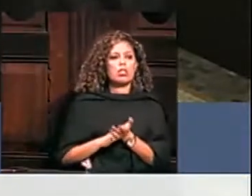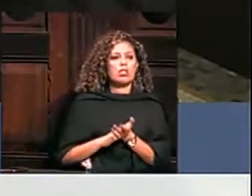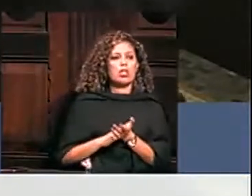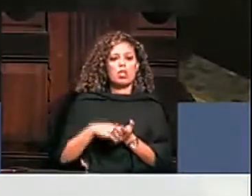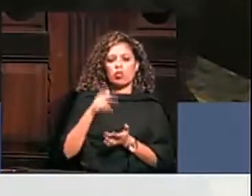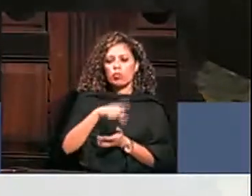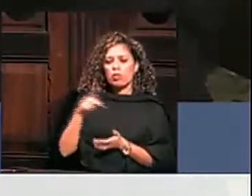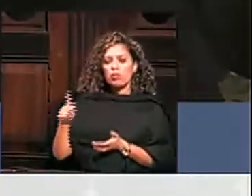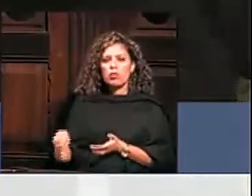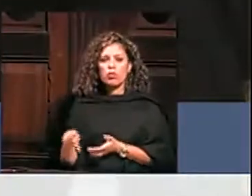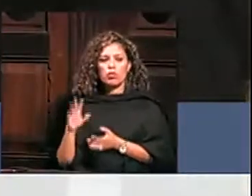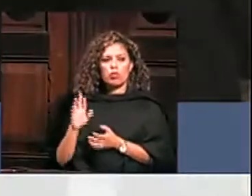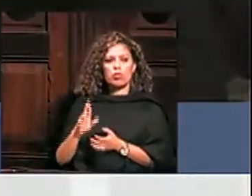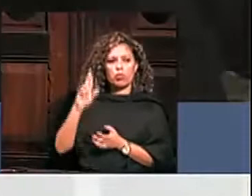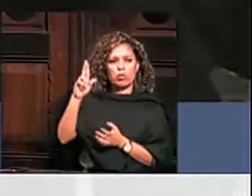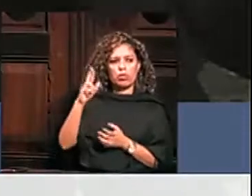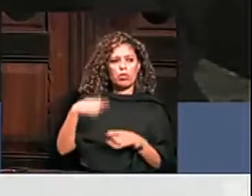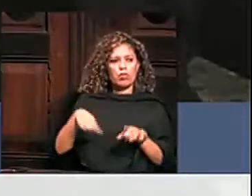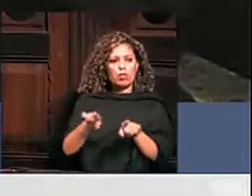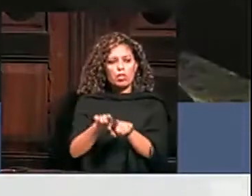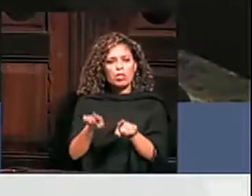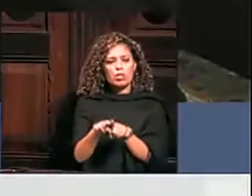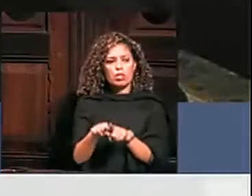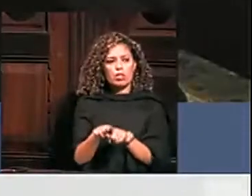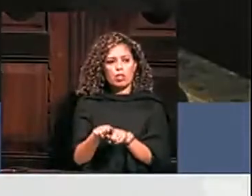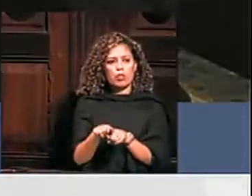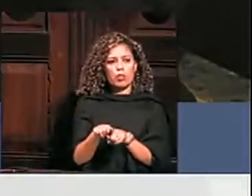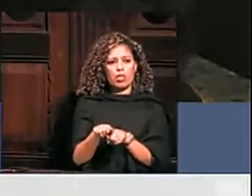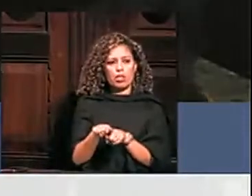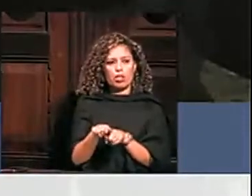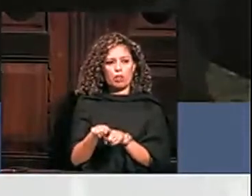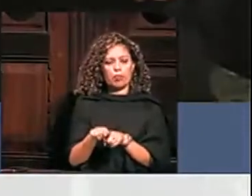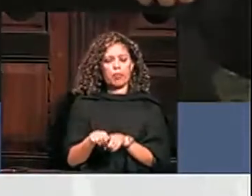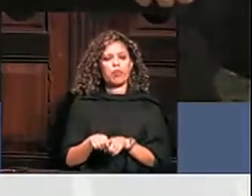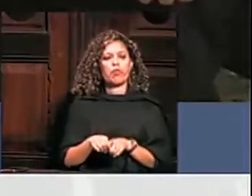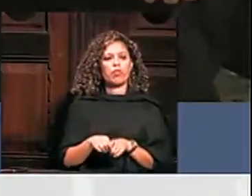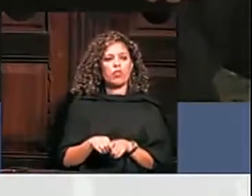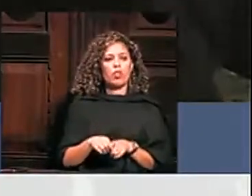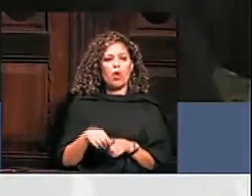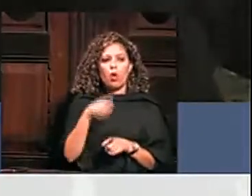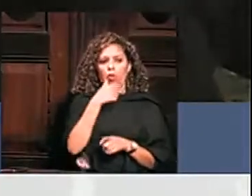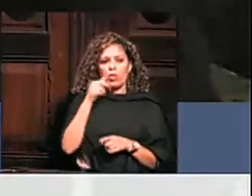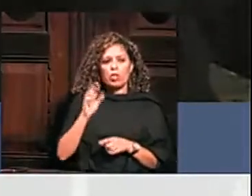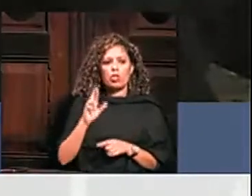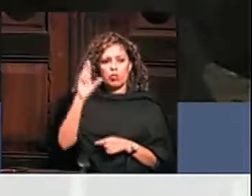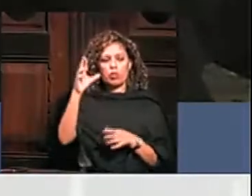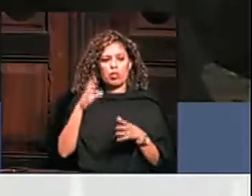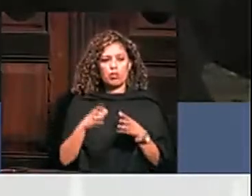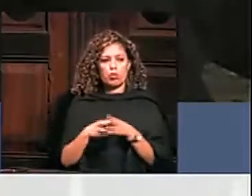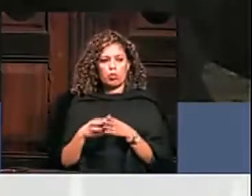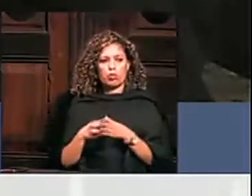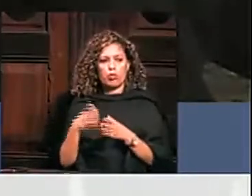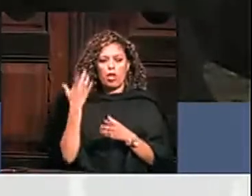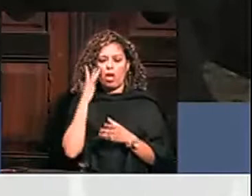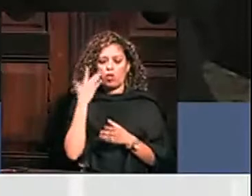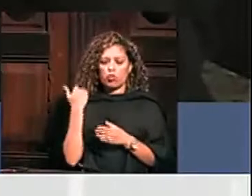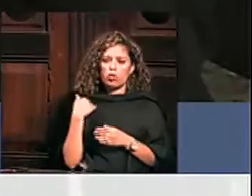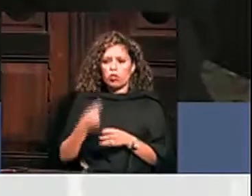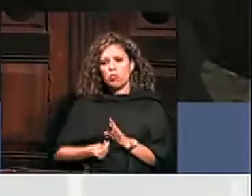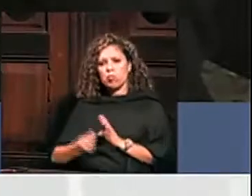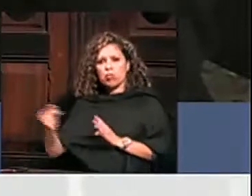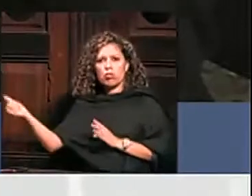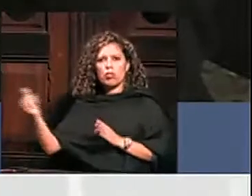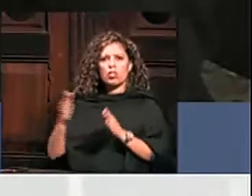Darcy Ribeiro e do nosso eterno líder Leonel Brizola. Acho que, nesse sentido, saio daqui hoje muito